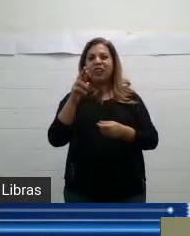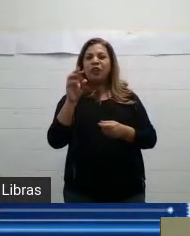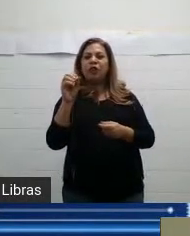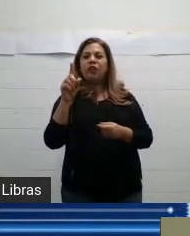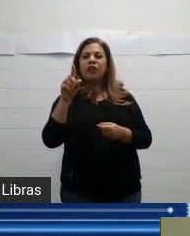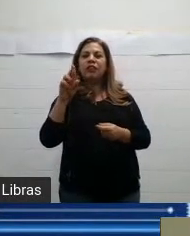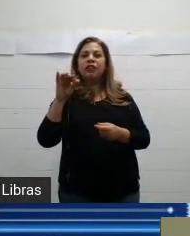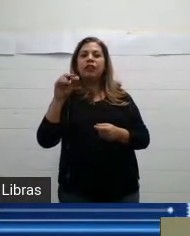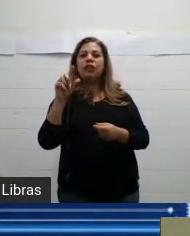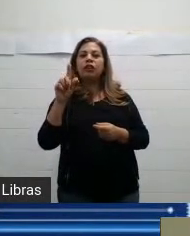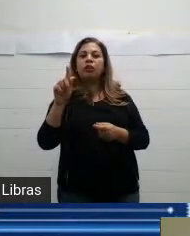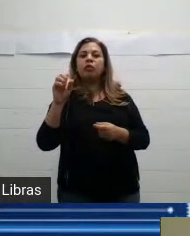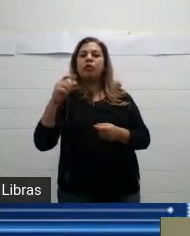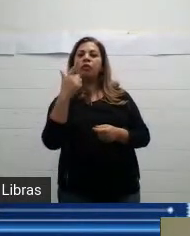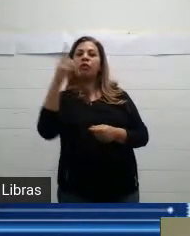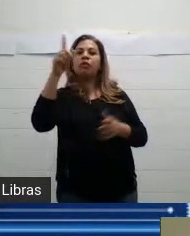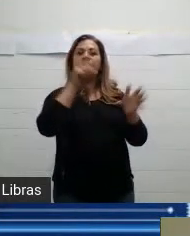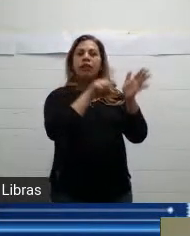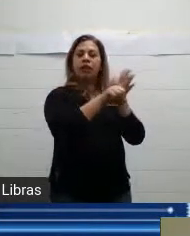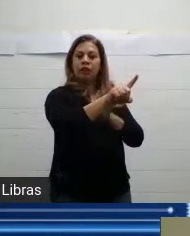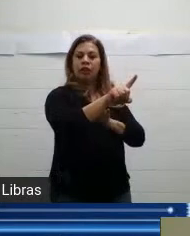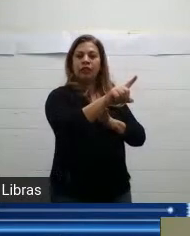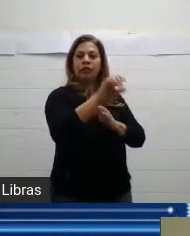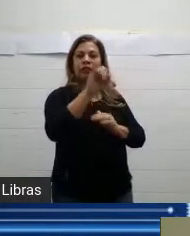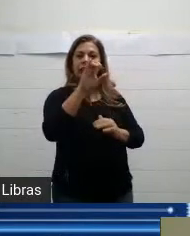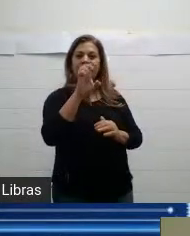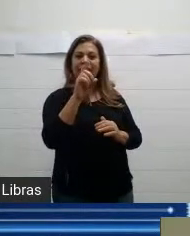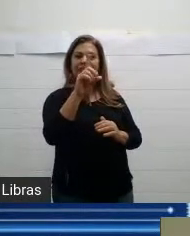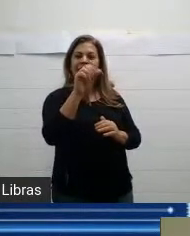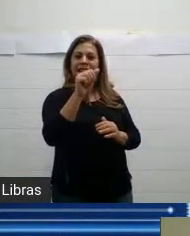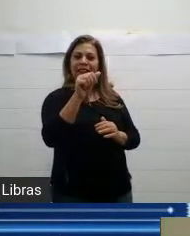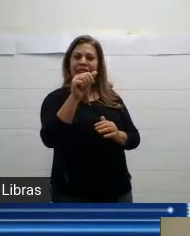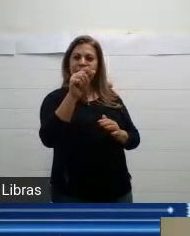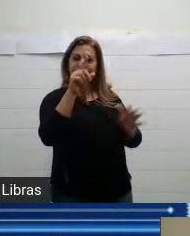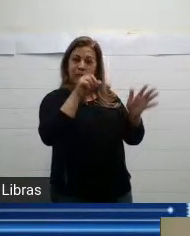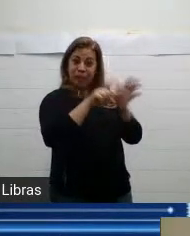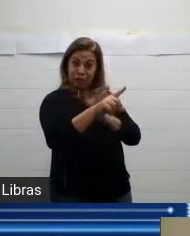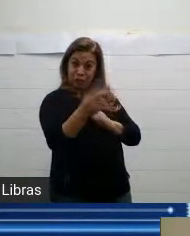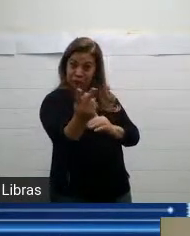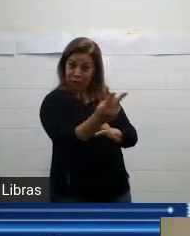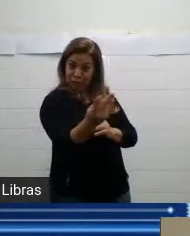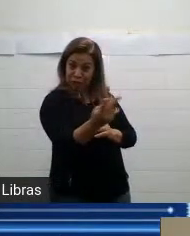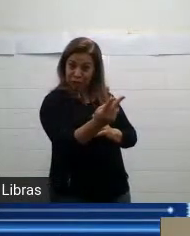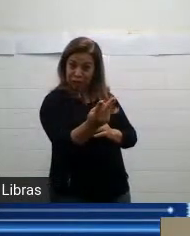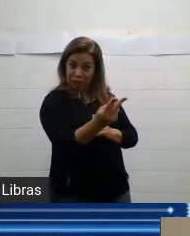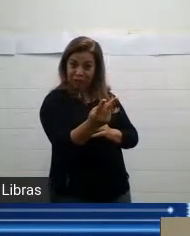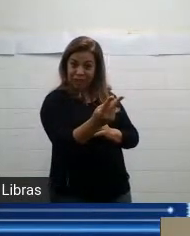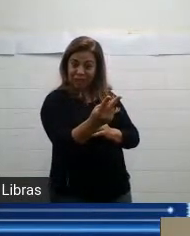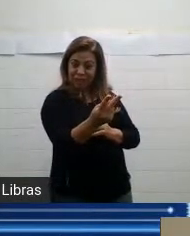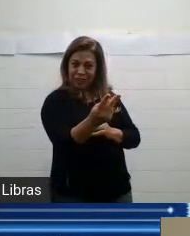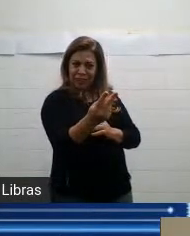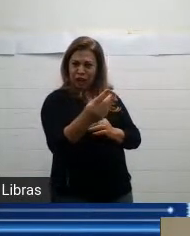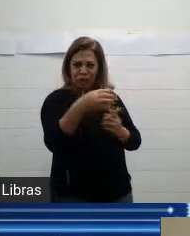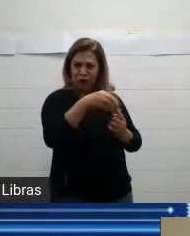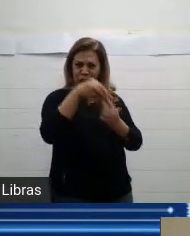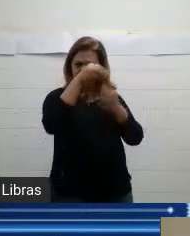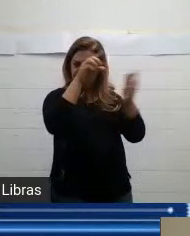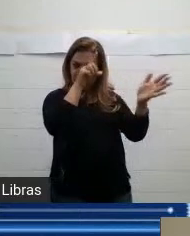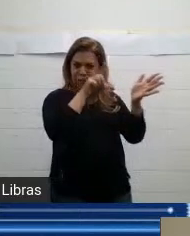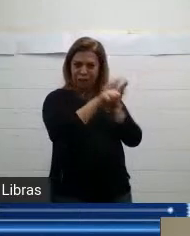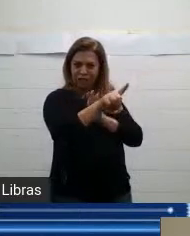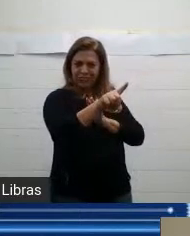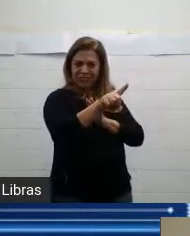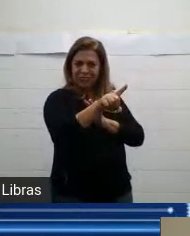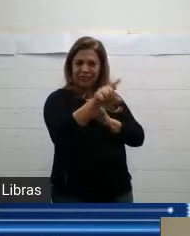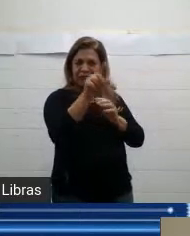depois a gente faz mais uma outra para a Raquel. Eu vou fazer uma pergunta que vai ser para as duas, de uma vez só, que foi uma